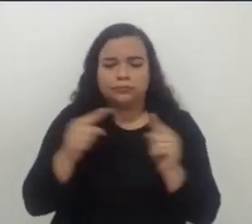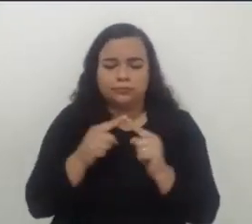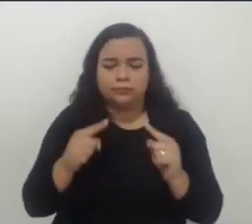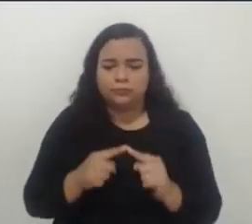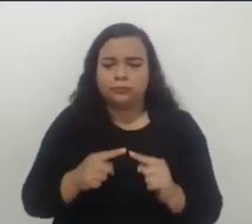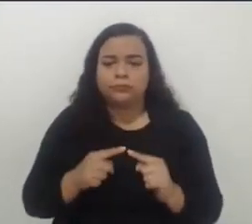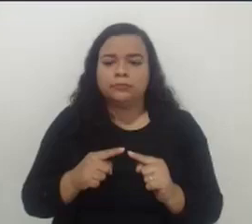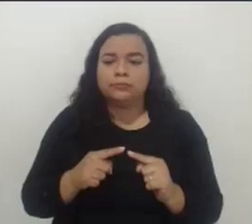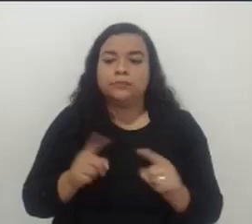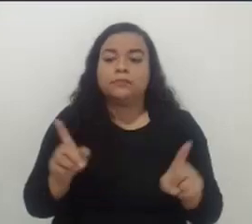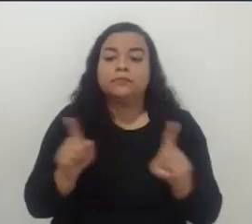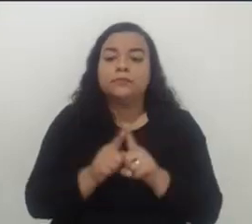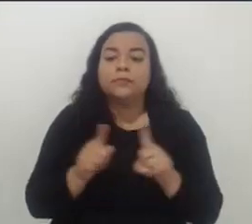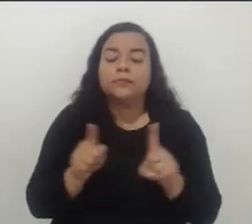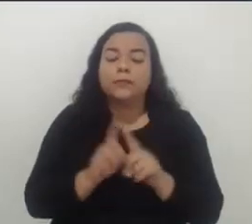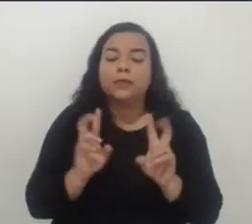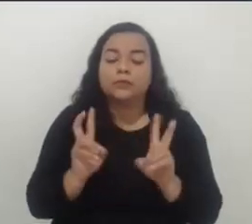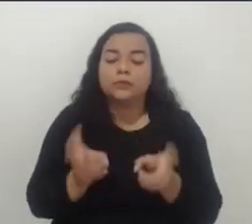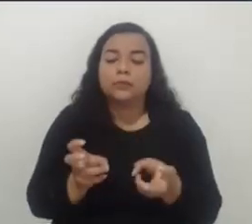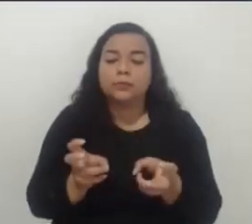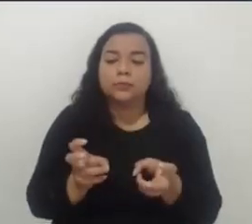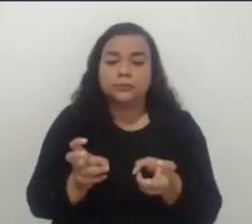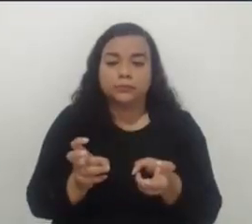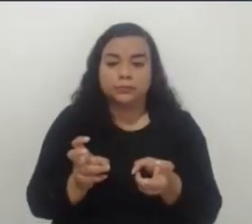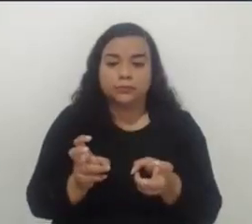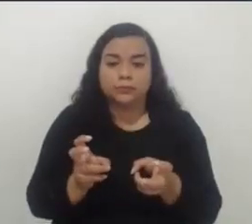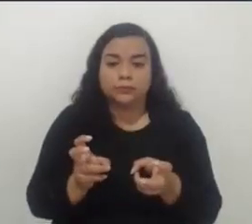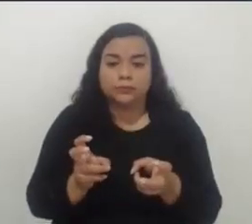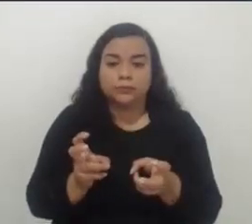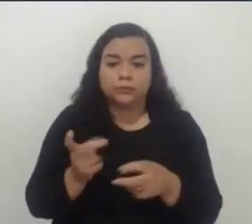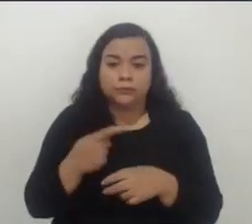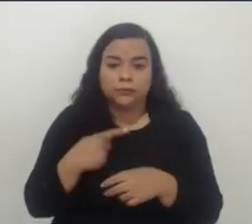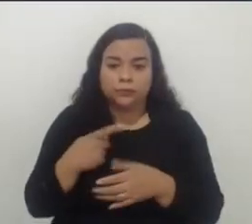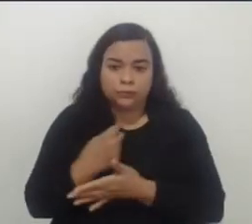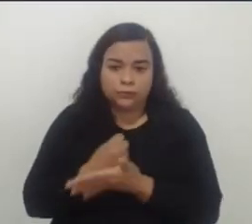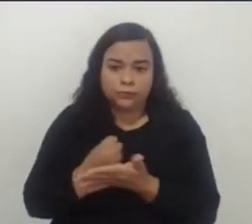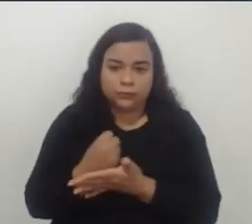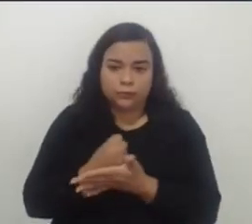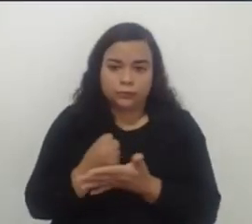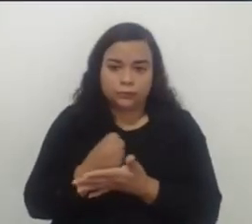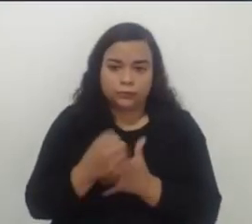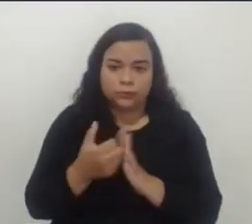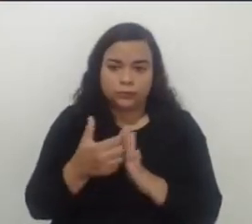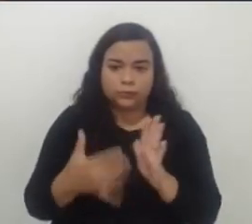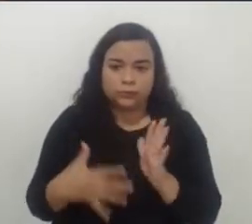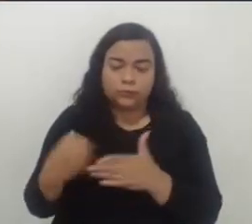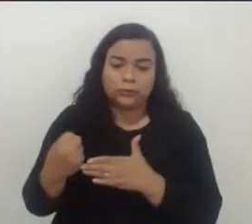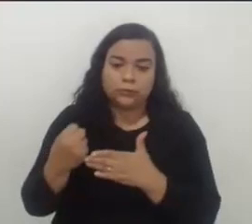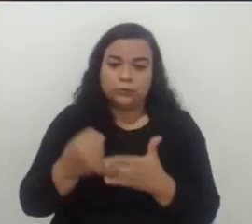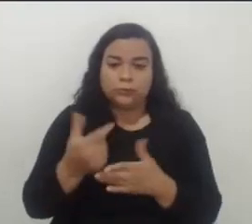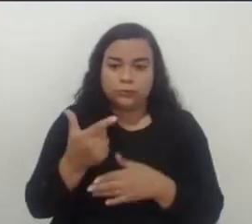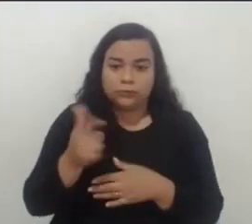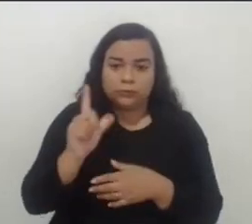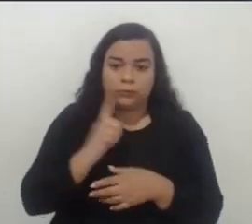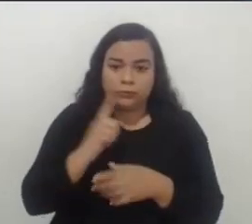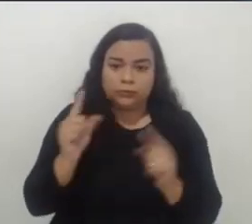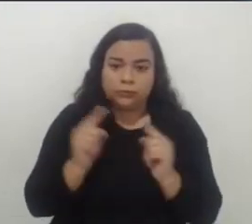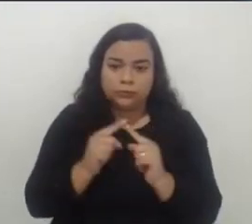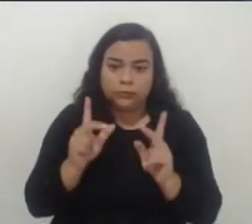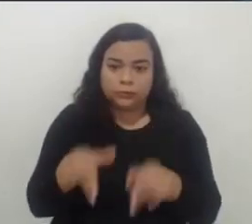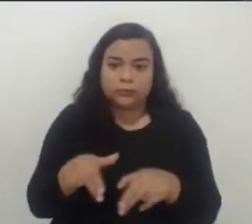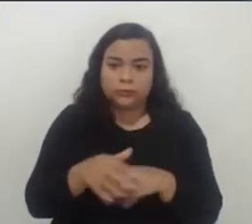Ainda em razão dos meus fundamentos, trago uma outra, no mesmo sentido,